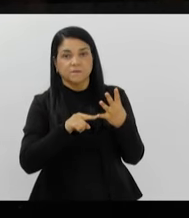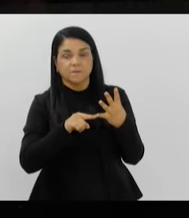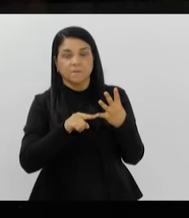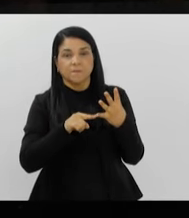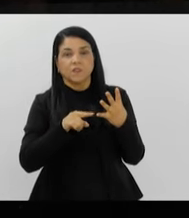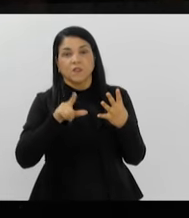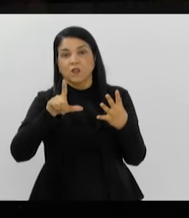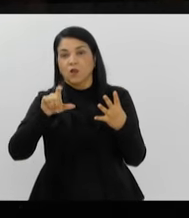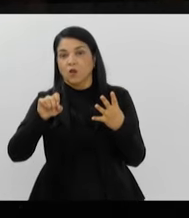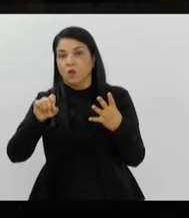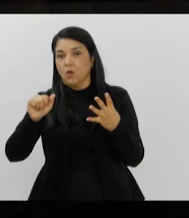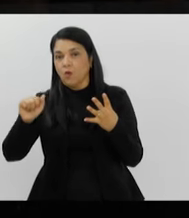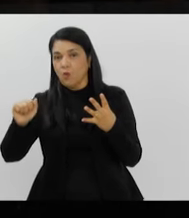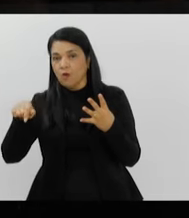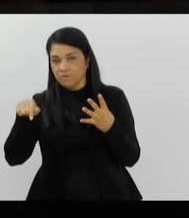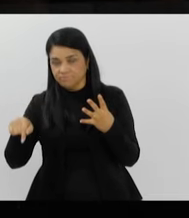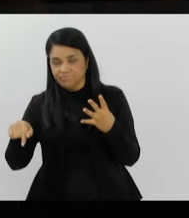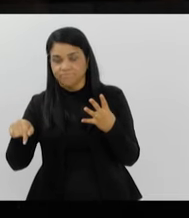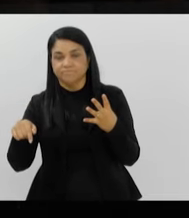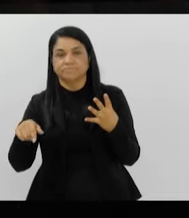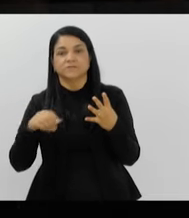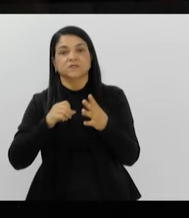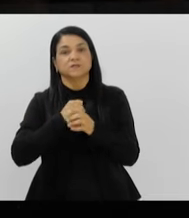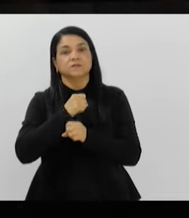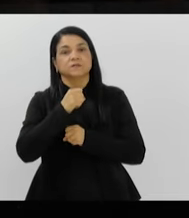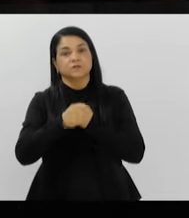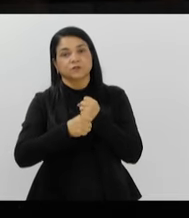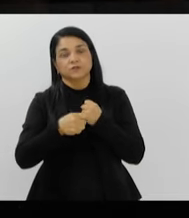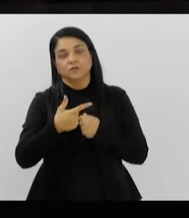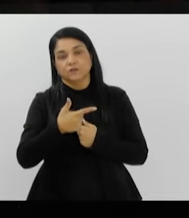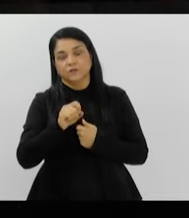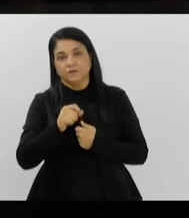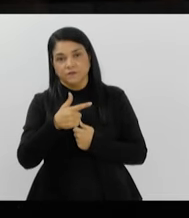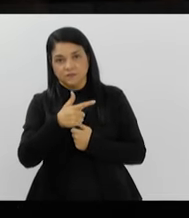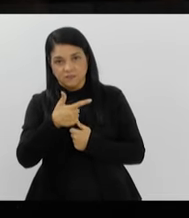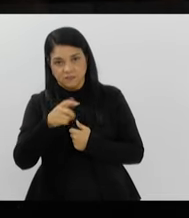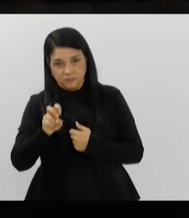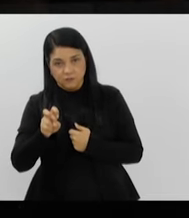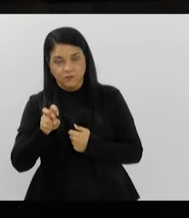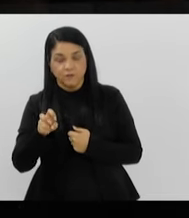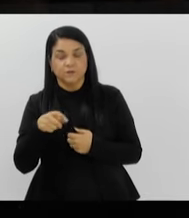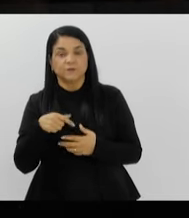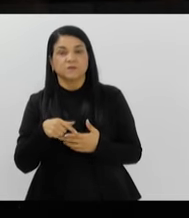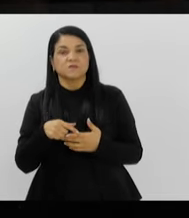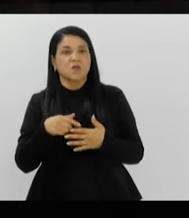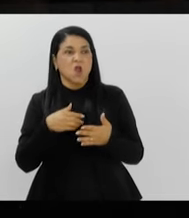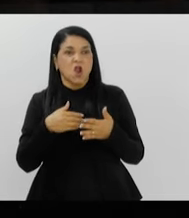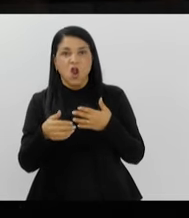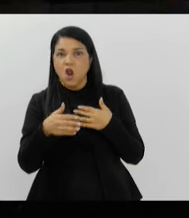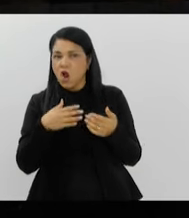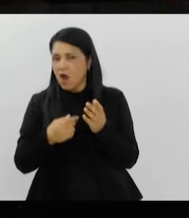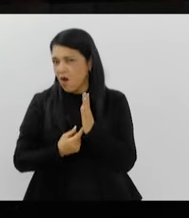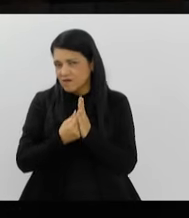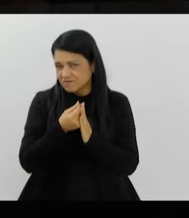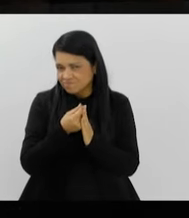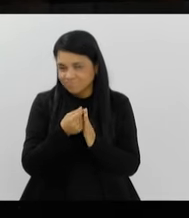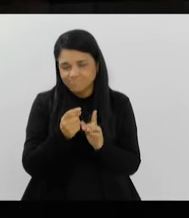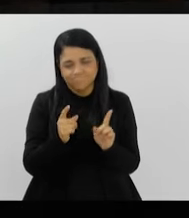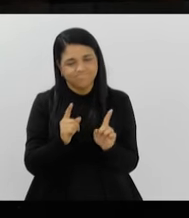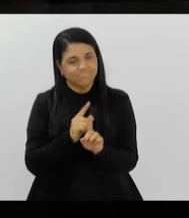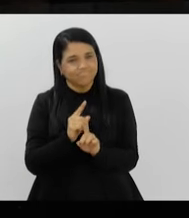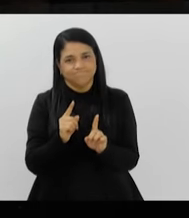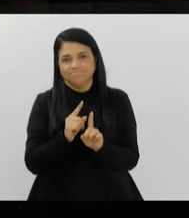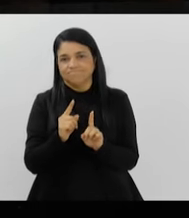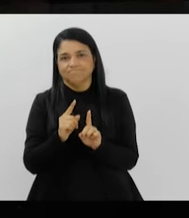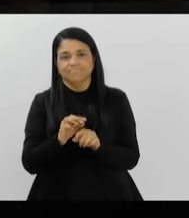e da LOA, Lei do Orçamento Anual para 2025. E não é qualquer orçamento, senhora